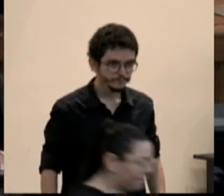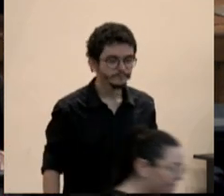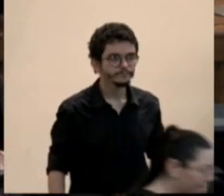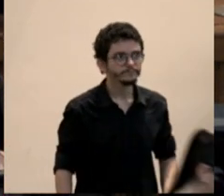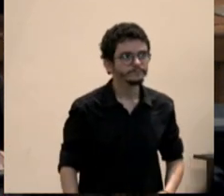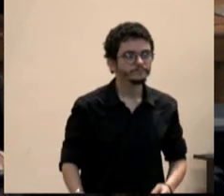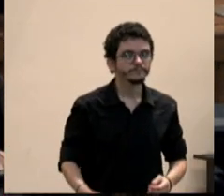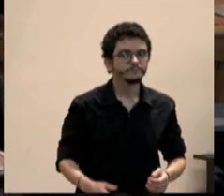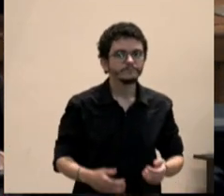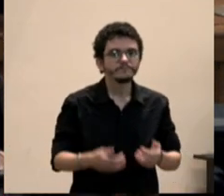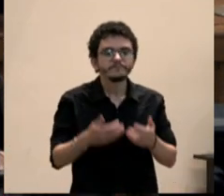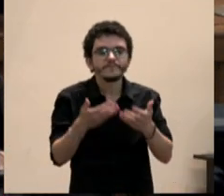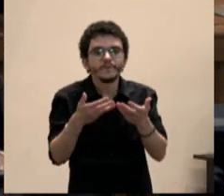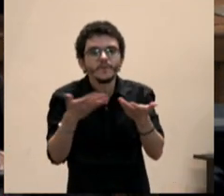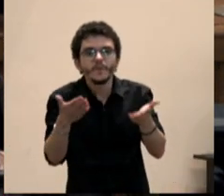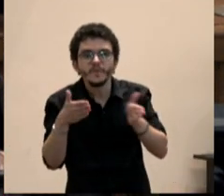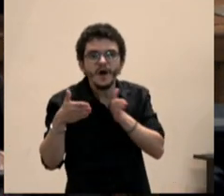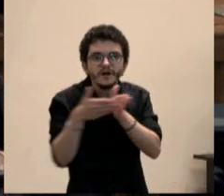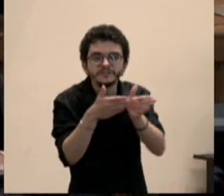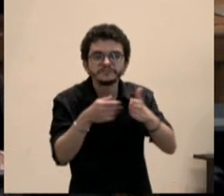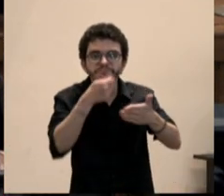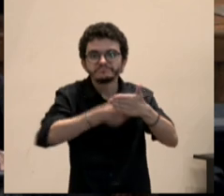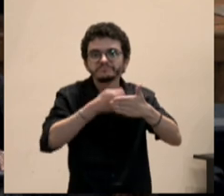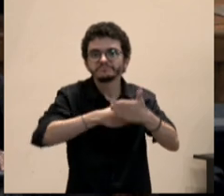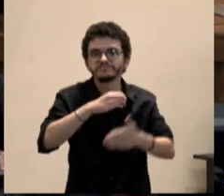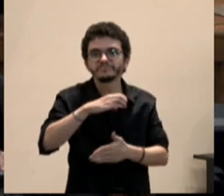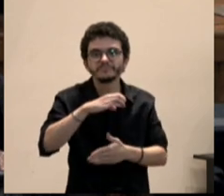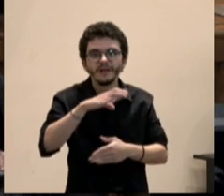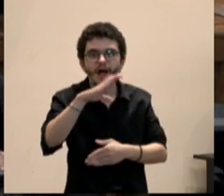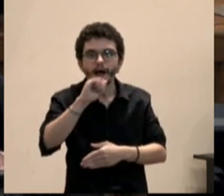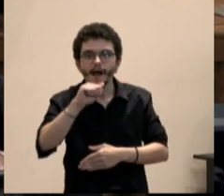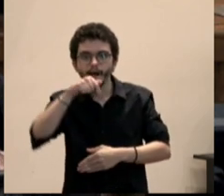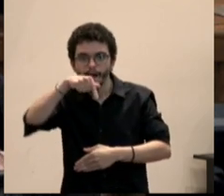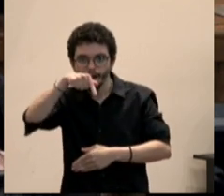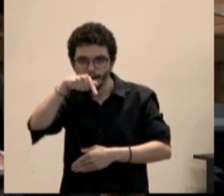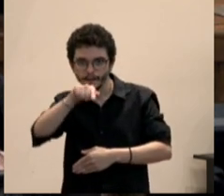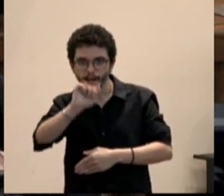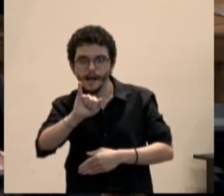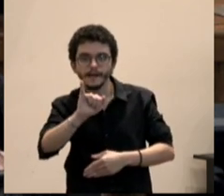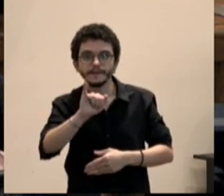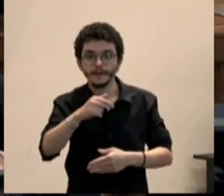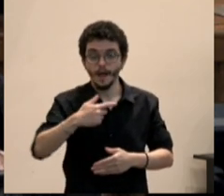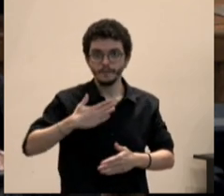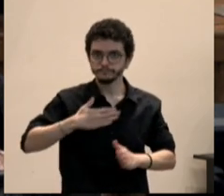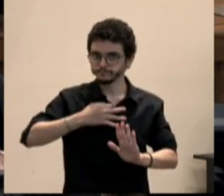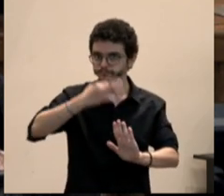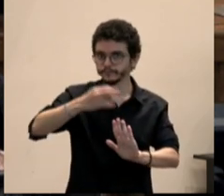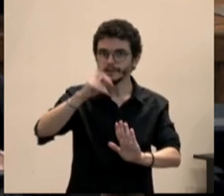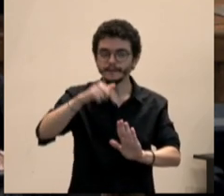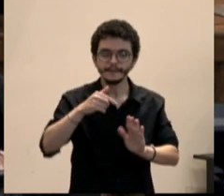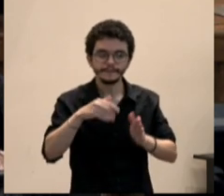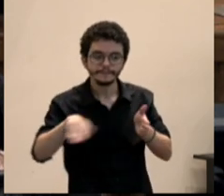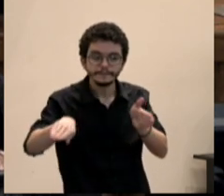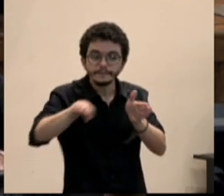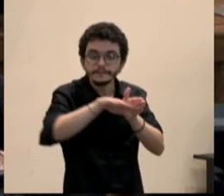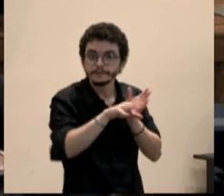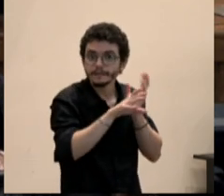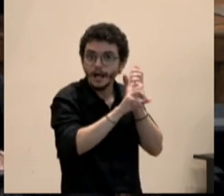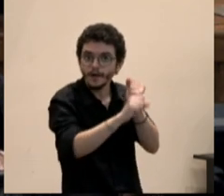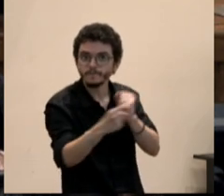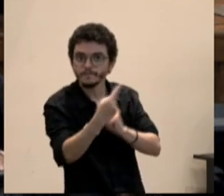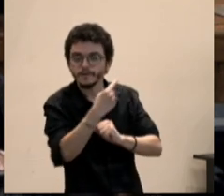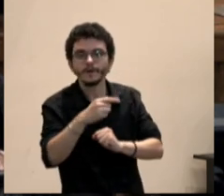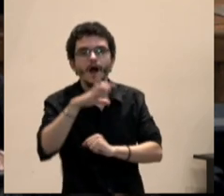Qual a direção que a gente deve defender para o CAC? Isso já é a opinião minha. É caminhar para aqueles valores lá. O